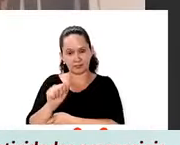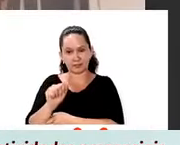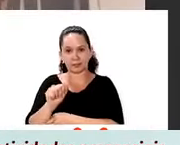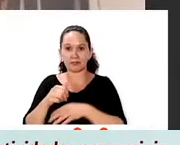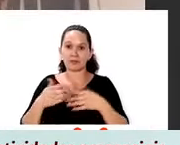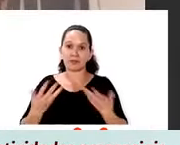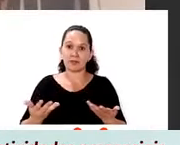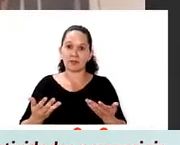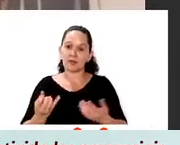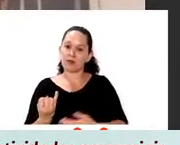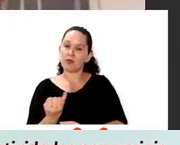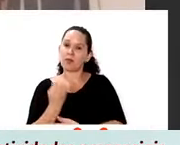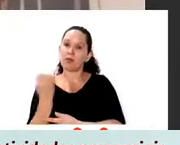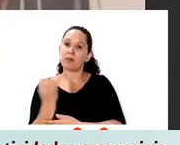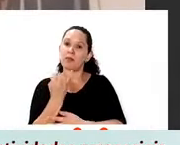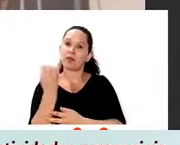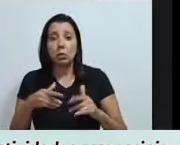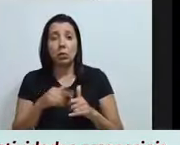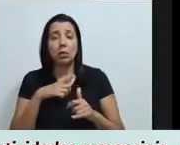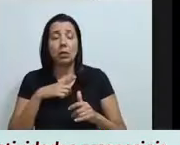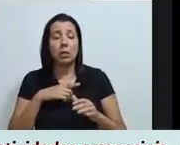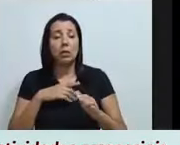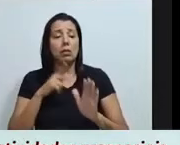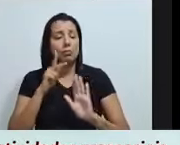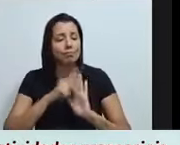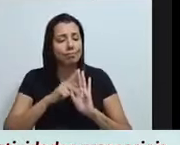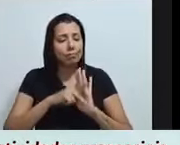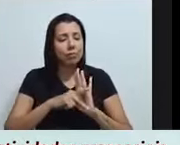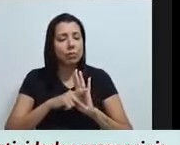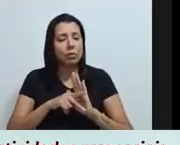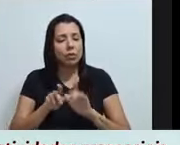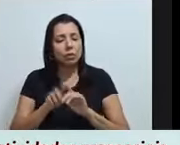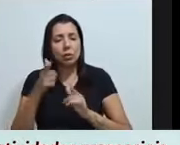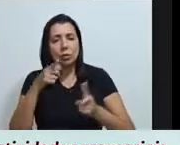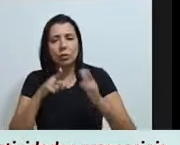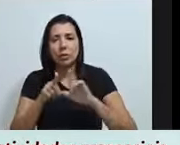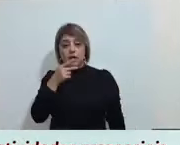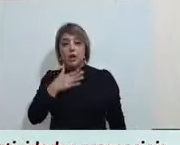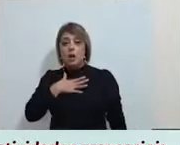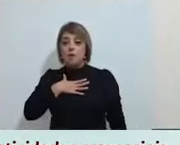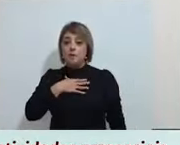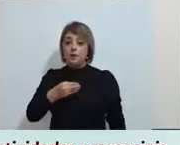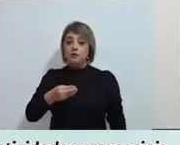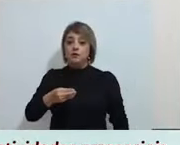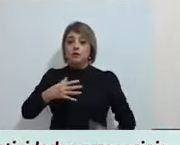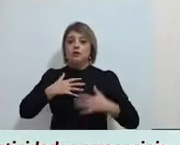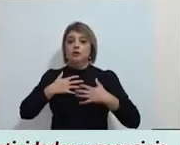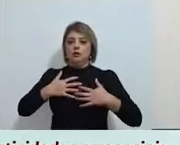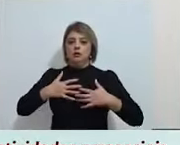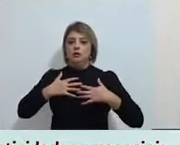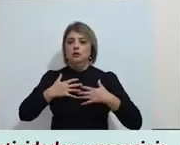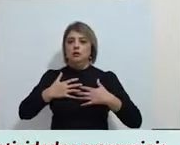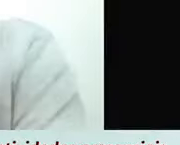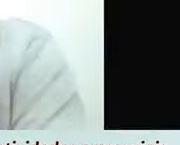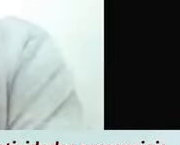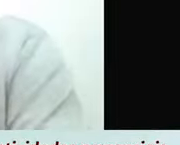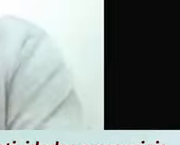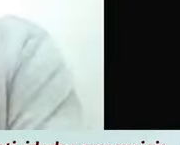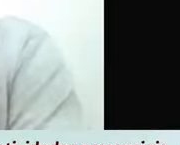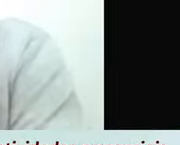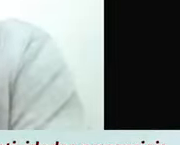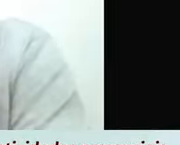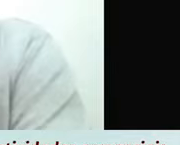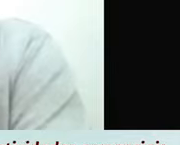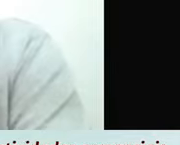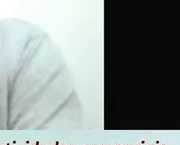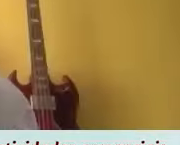e orientadores educacionais as demandas de interesse da categoria. As plenárias ocorreram em todas as regionais e, nesse período